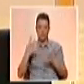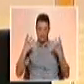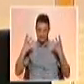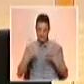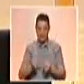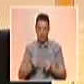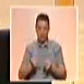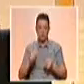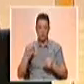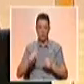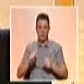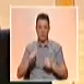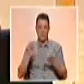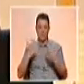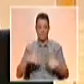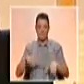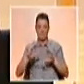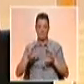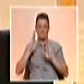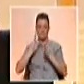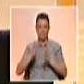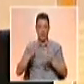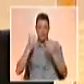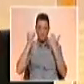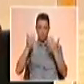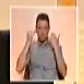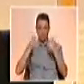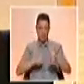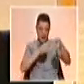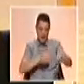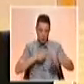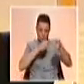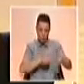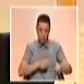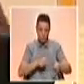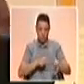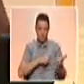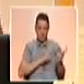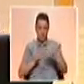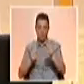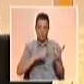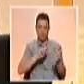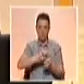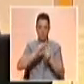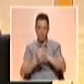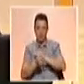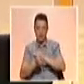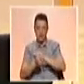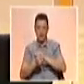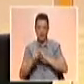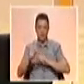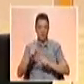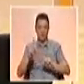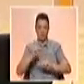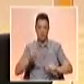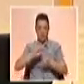coisa absolutamente surreal. Mas onde já há notícias de agricultores que tinham culturas de regadio e que começaram a mudar para sequeiro, precisamente porque não, já,